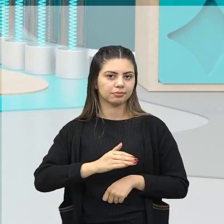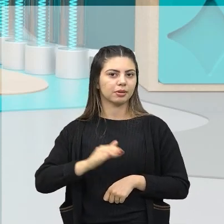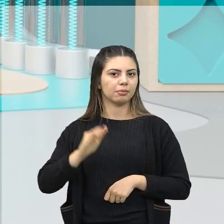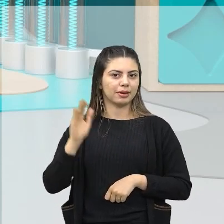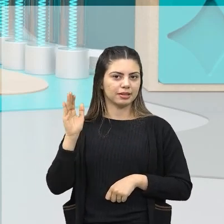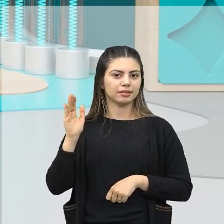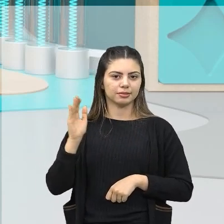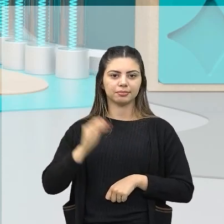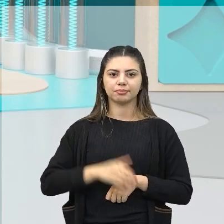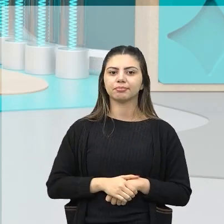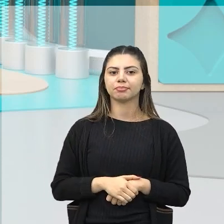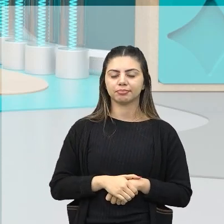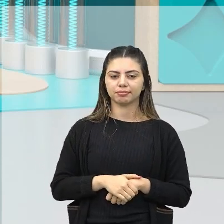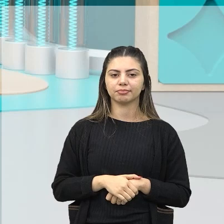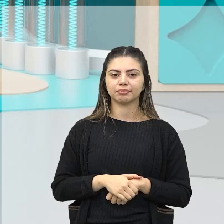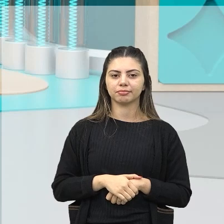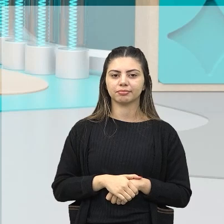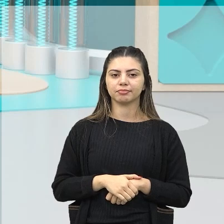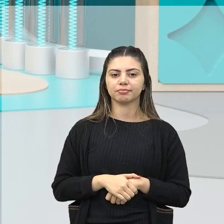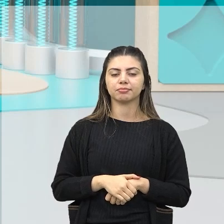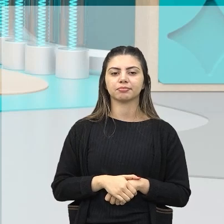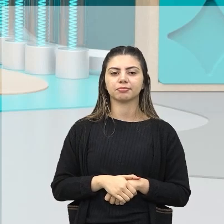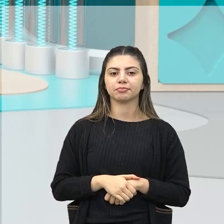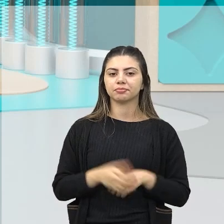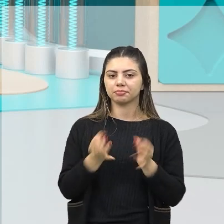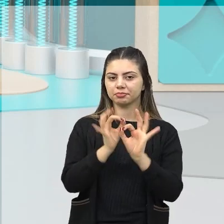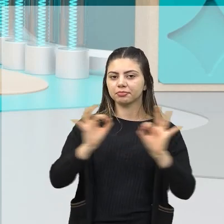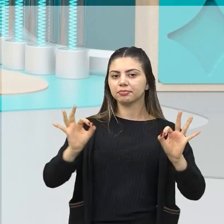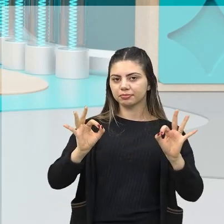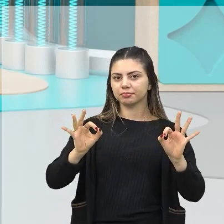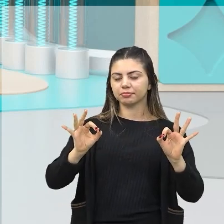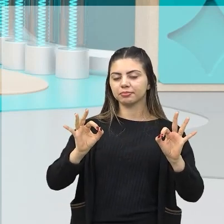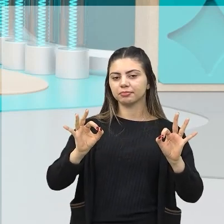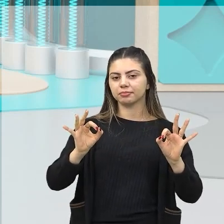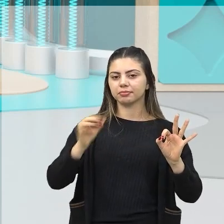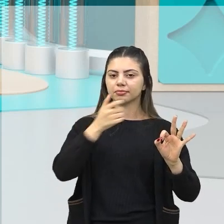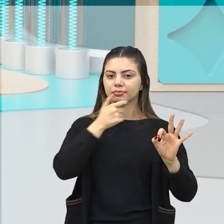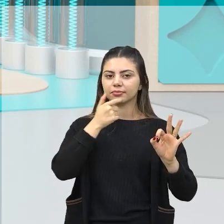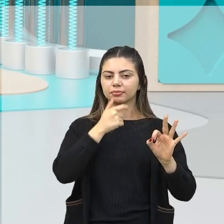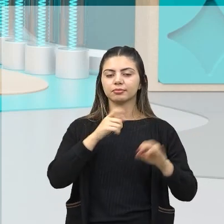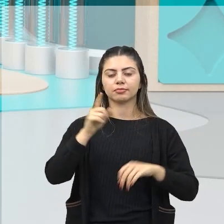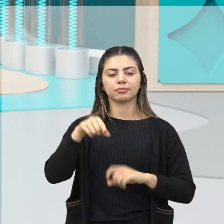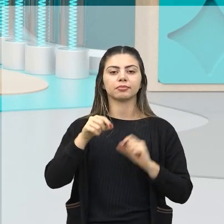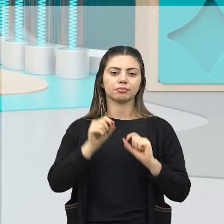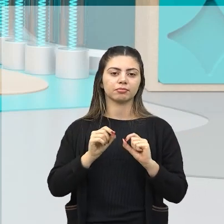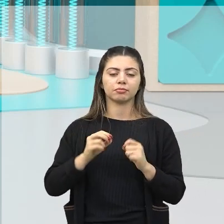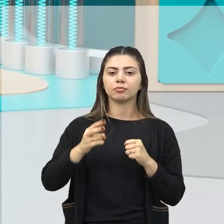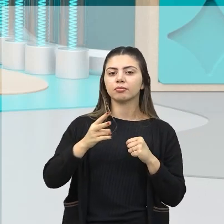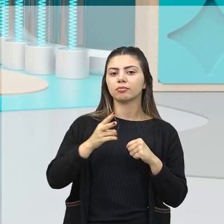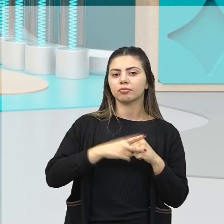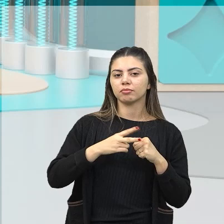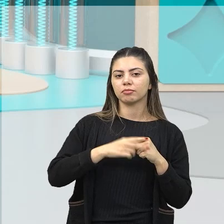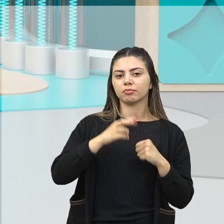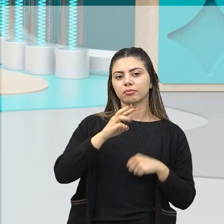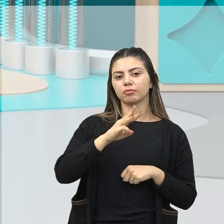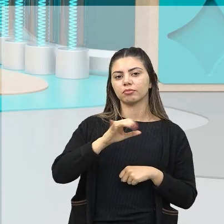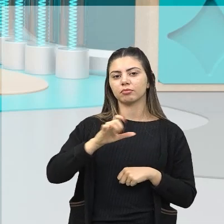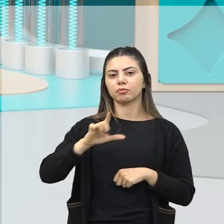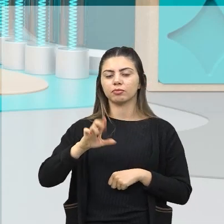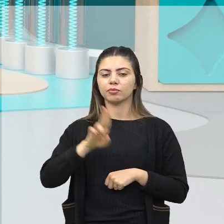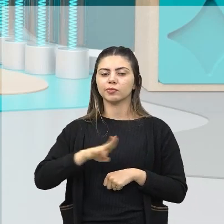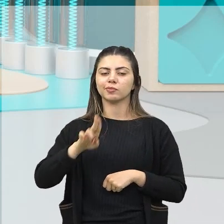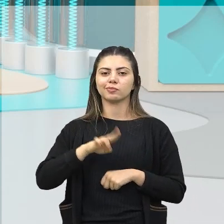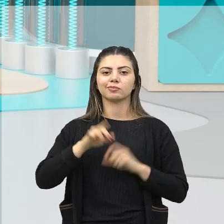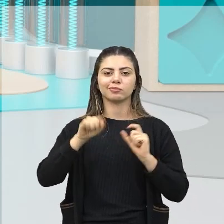in the holidays. I will visit you in the holidays. Uma promessa, ele está prometendo aí. O Solomon